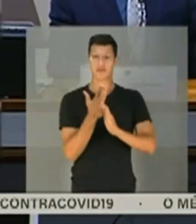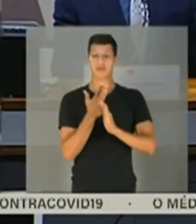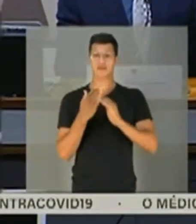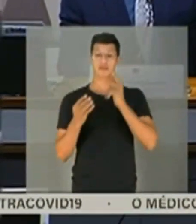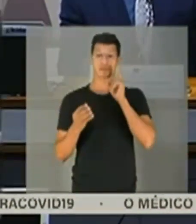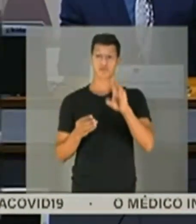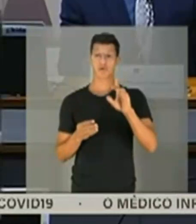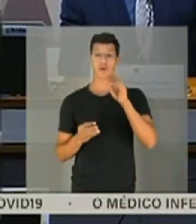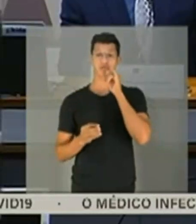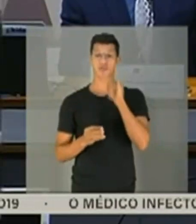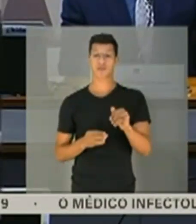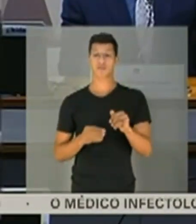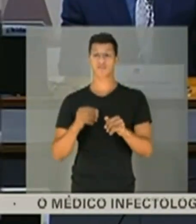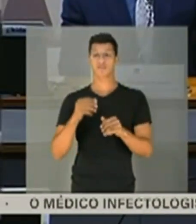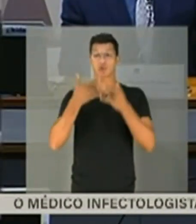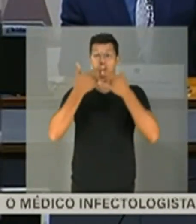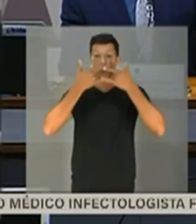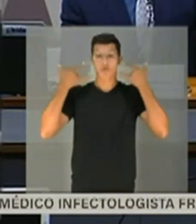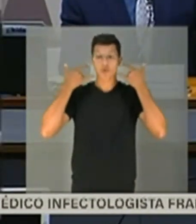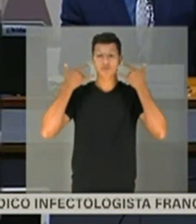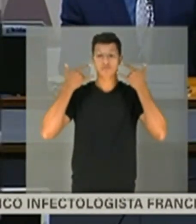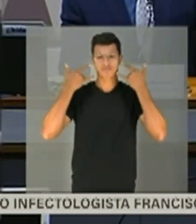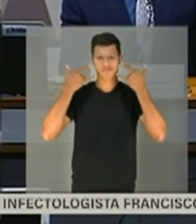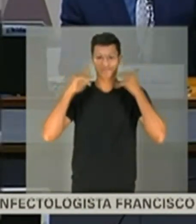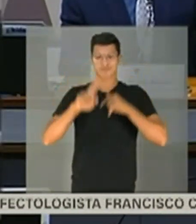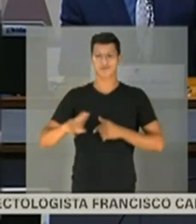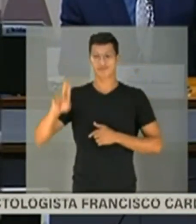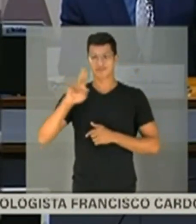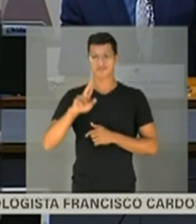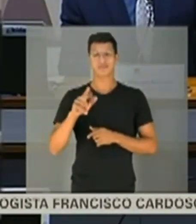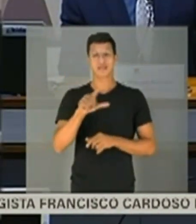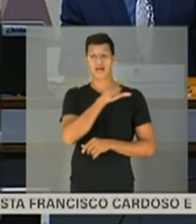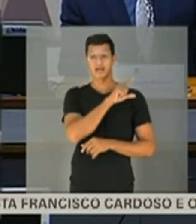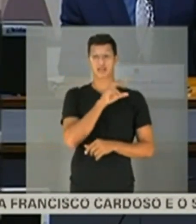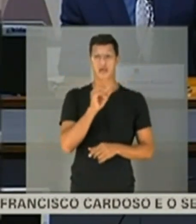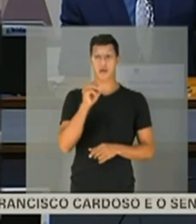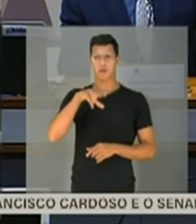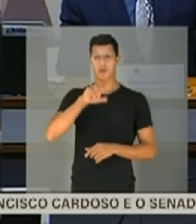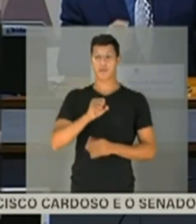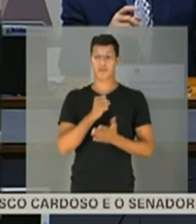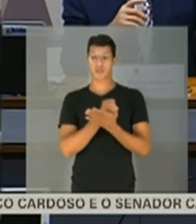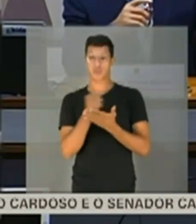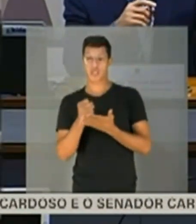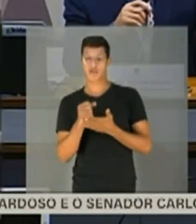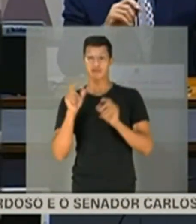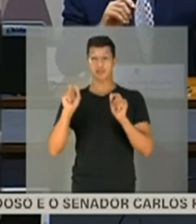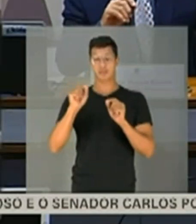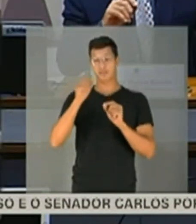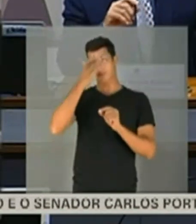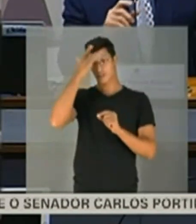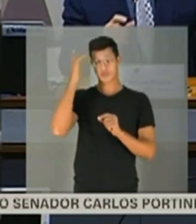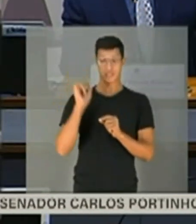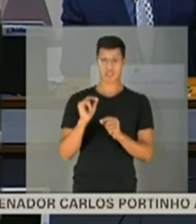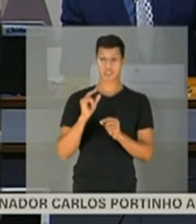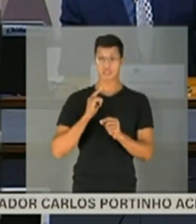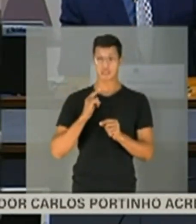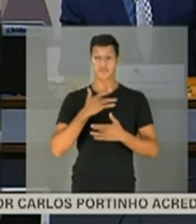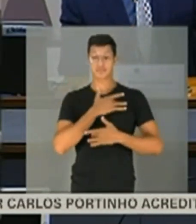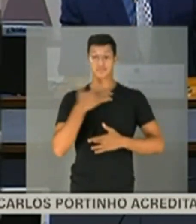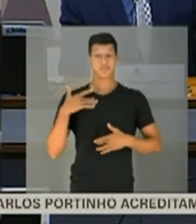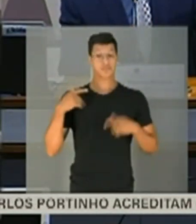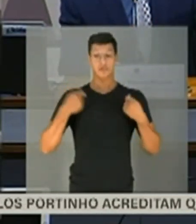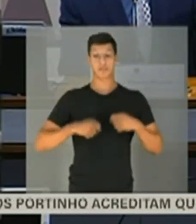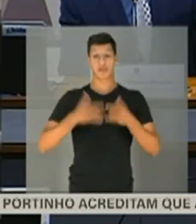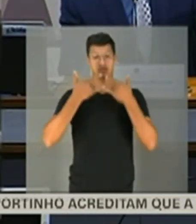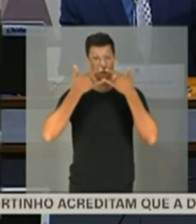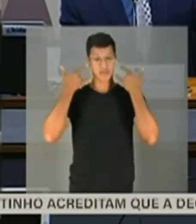nessa data que ela recomendou o uso de máscaras. Antes disso, a OMS chancelava a tese de que pessoas que estavam sadias não